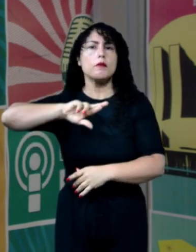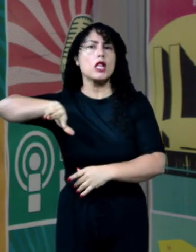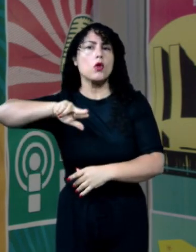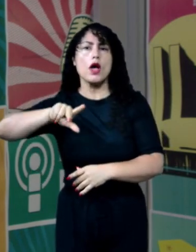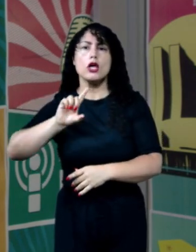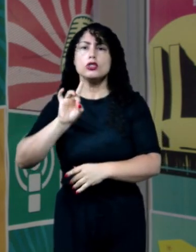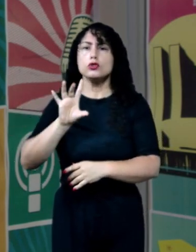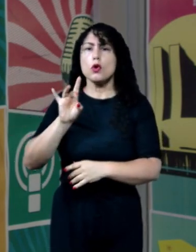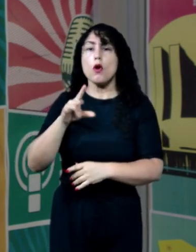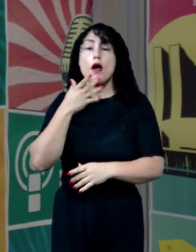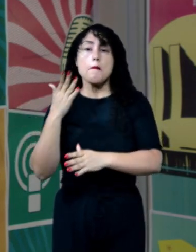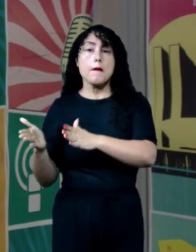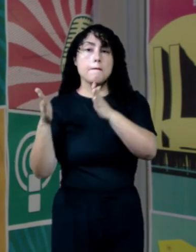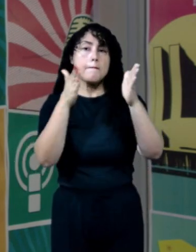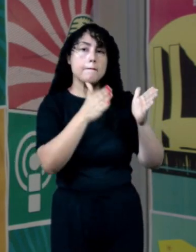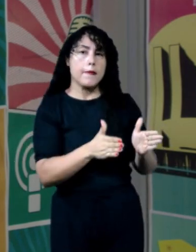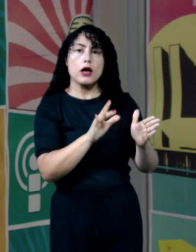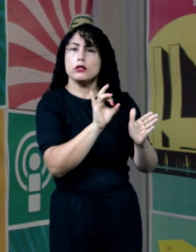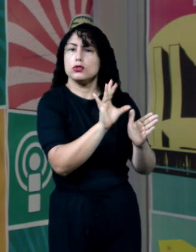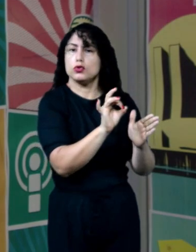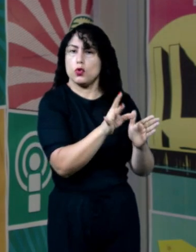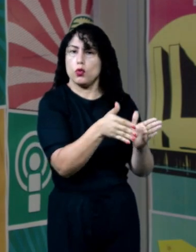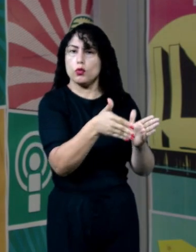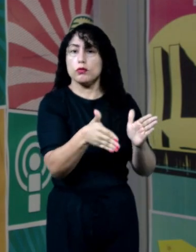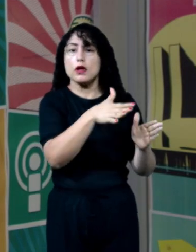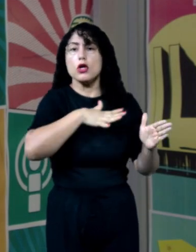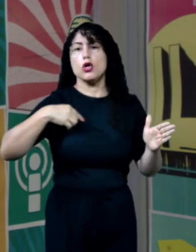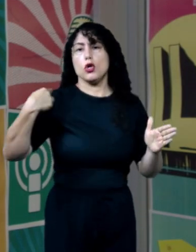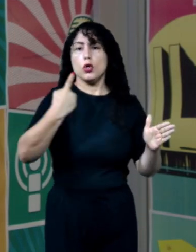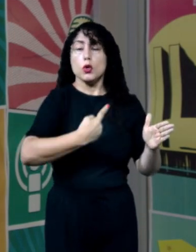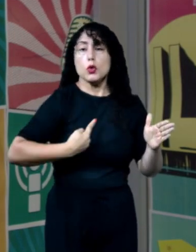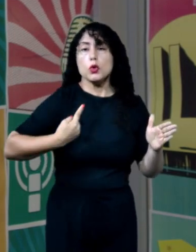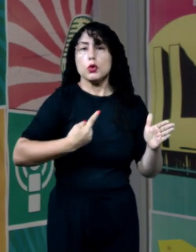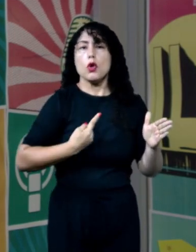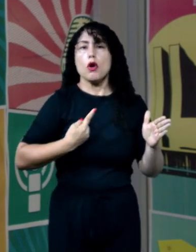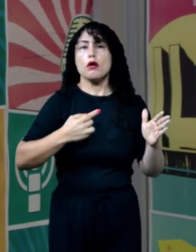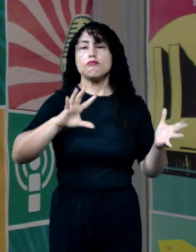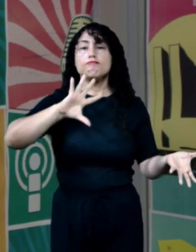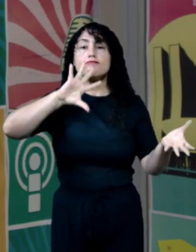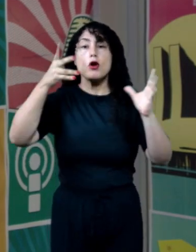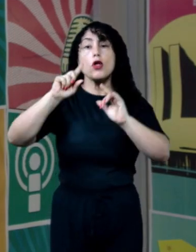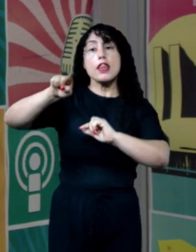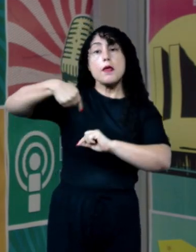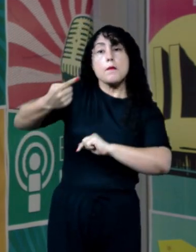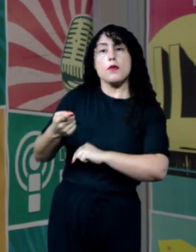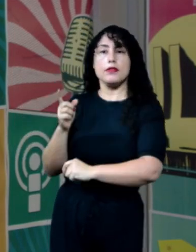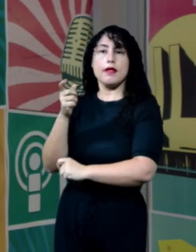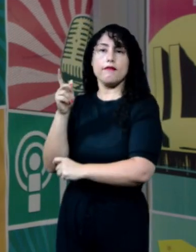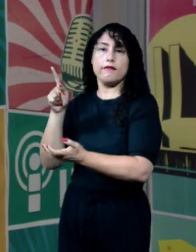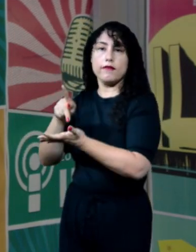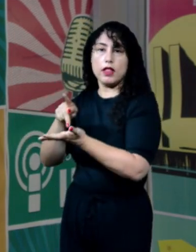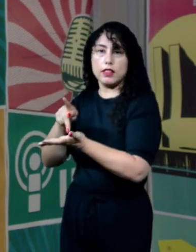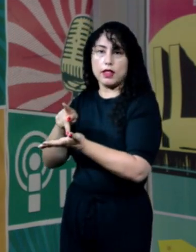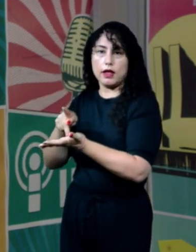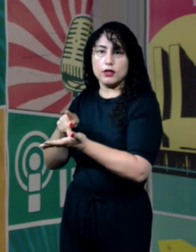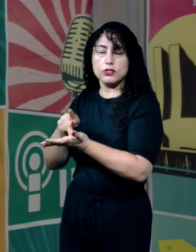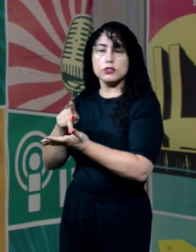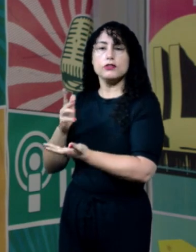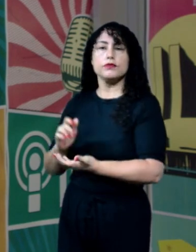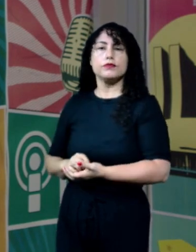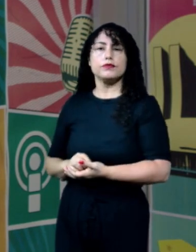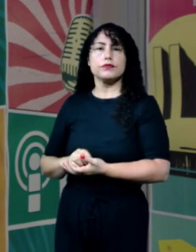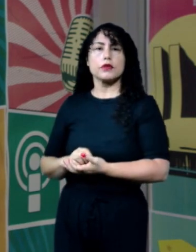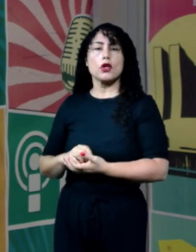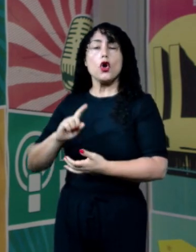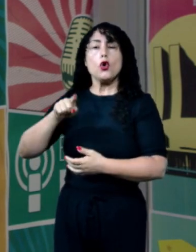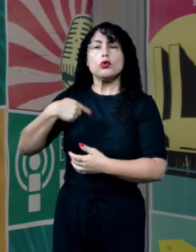É apenas uma parte dela. E a gente acaba entrando então no fenômeno da pós-verdade, que é quando os nossos